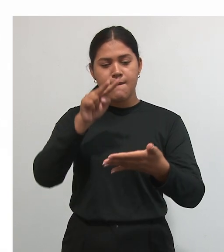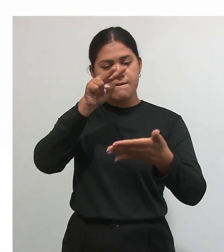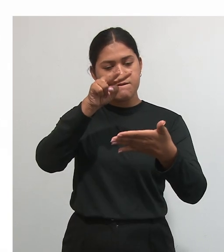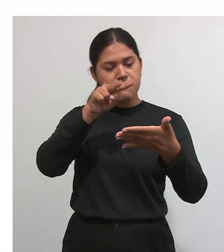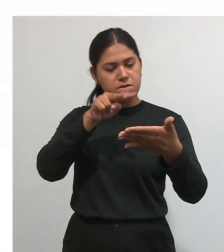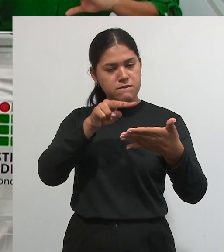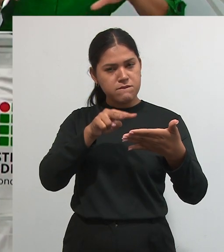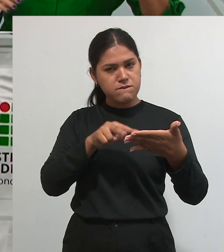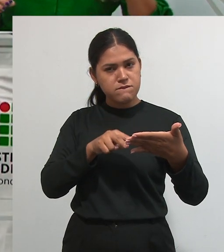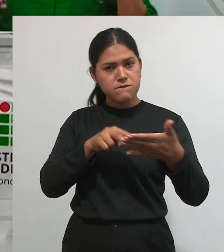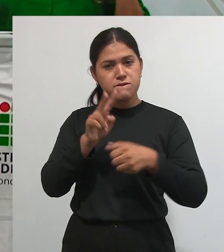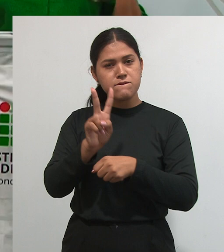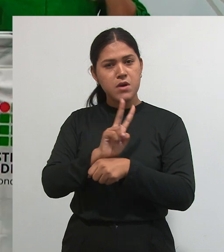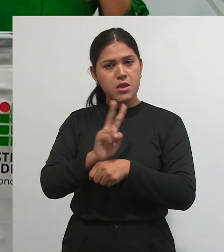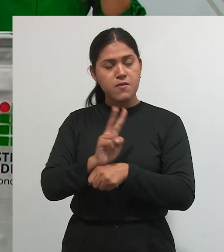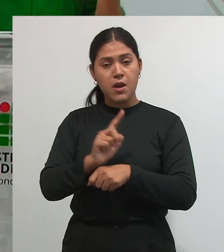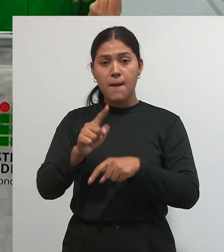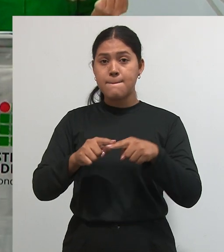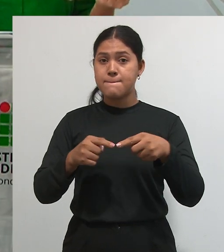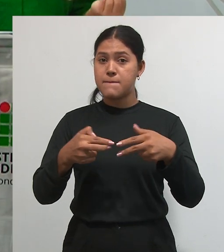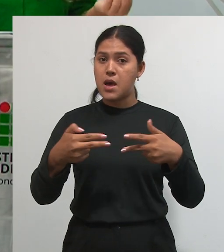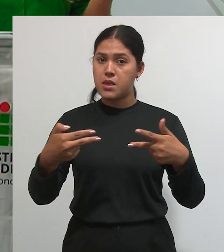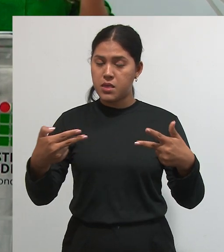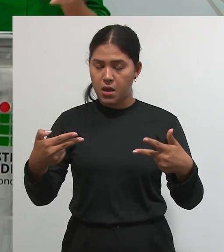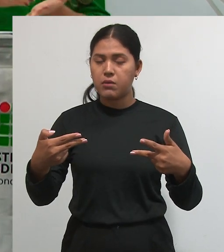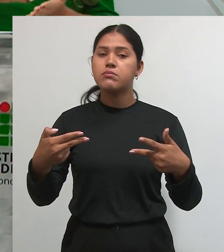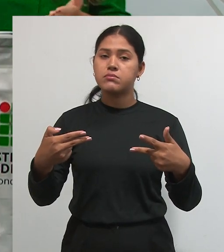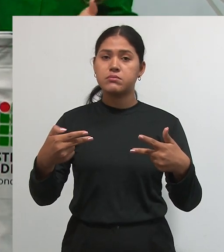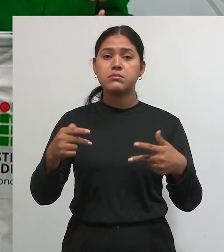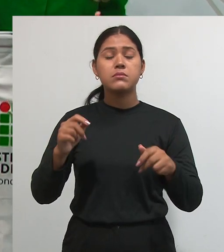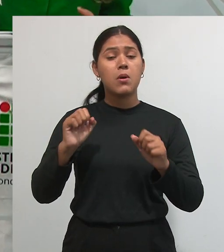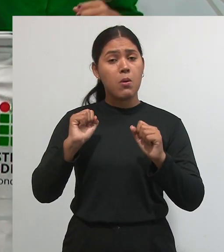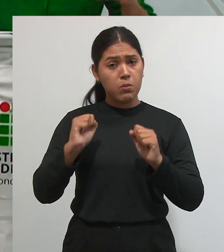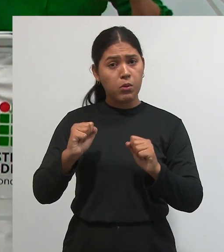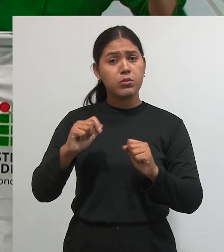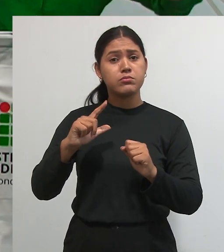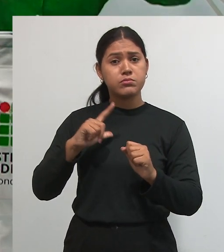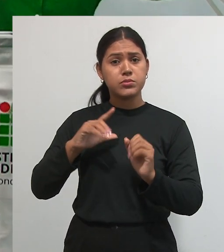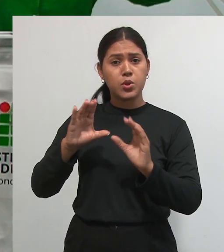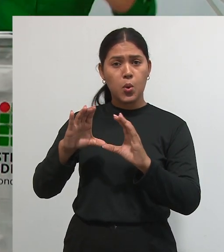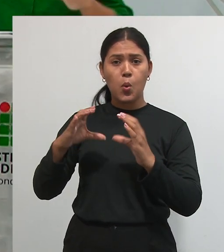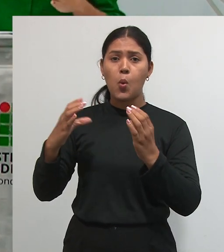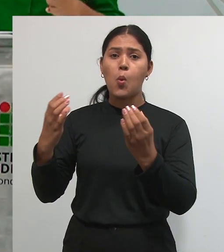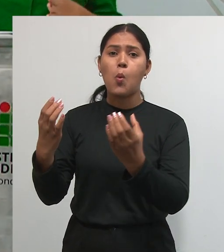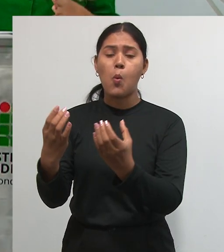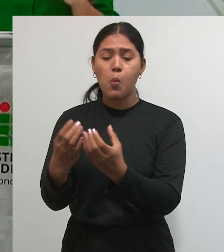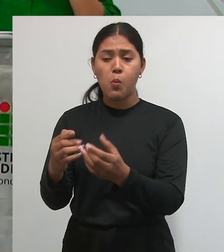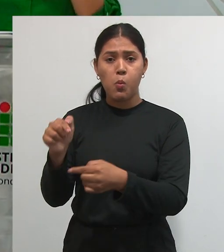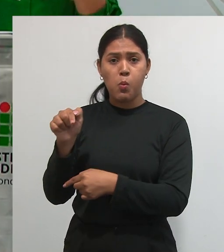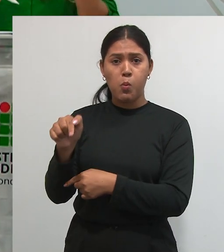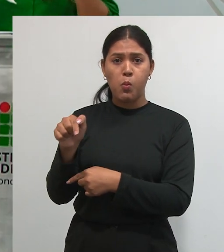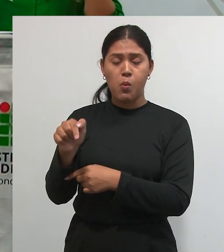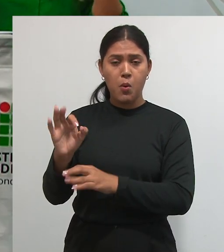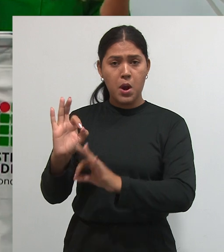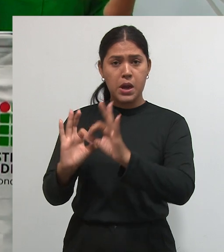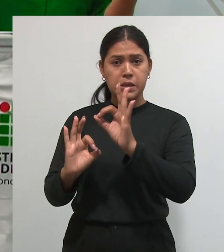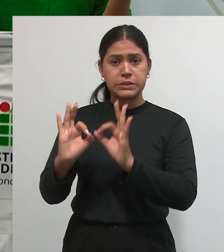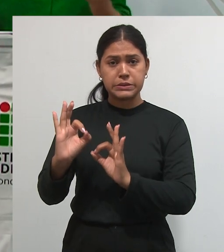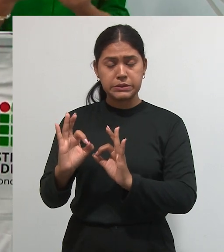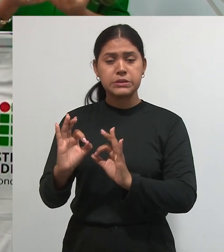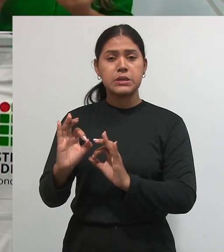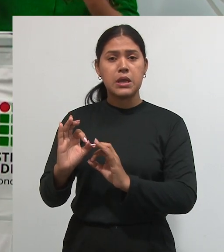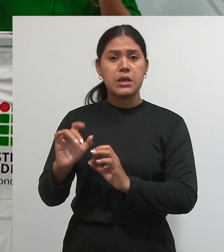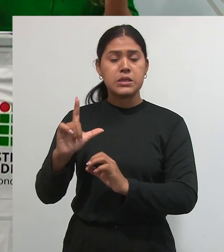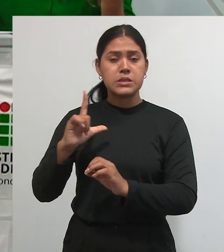Geralmente, né, vamos explicar, são escolhida ali uma comissão e eles vão comparar, analisar todos